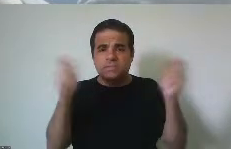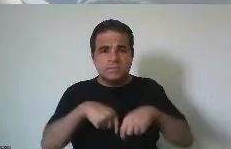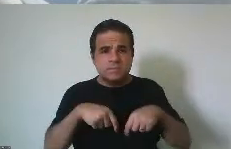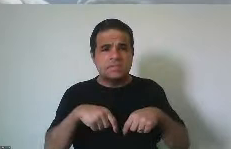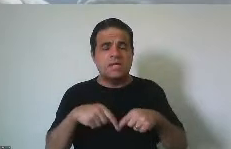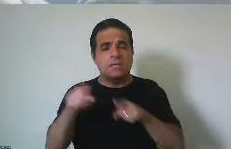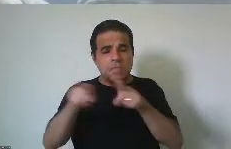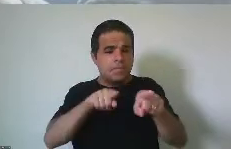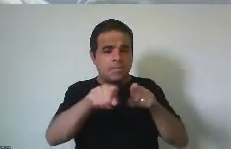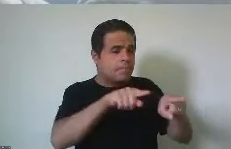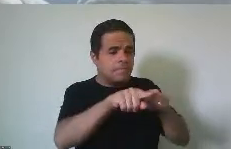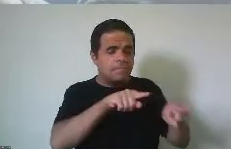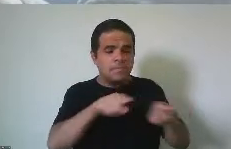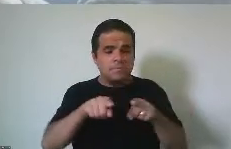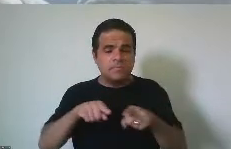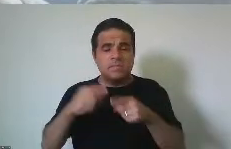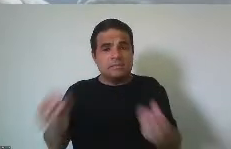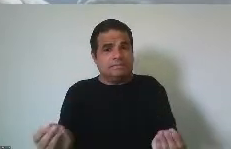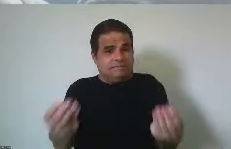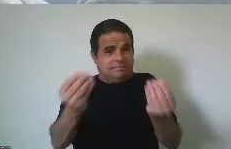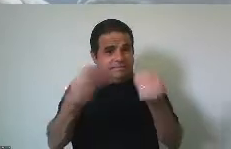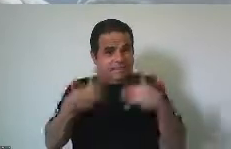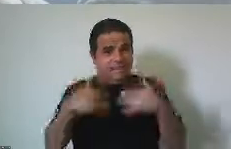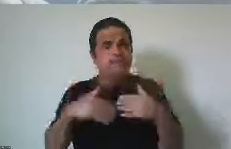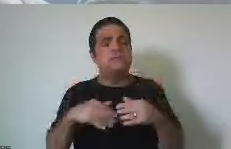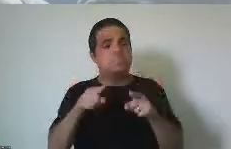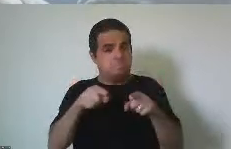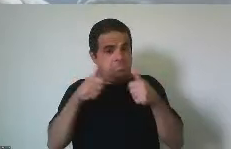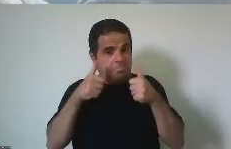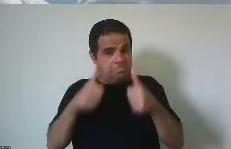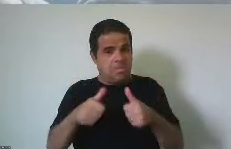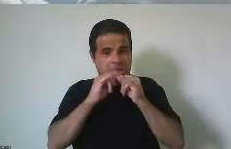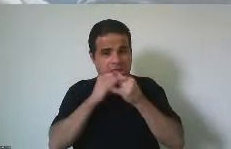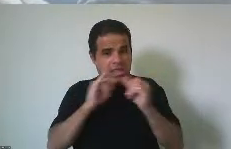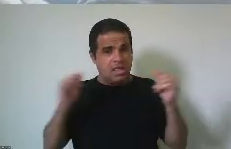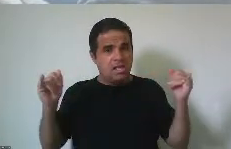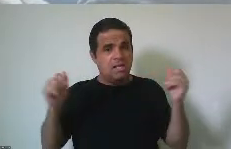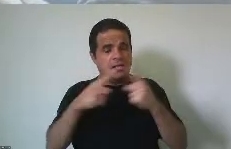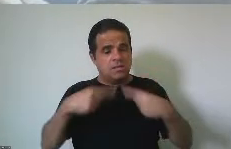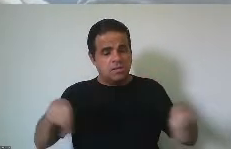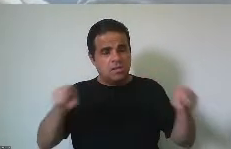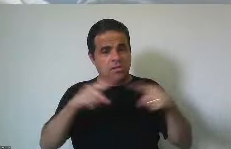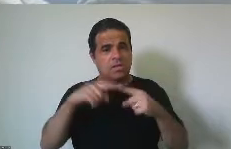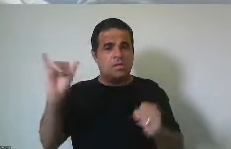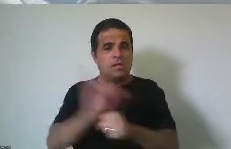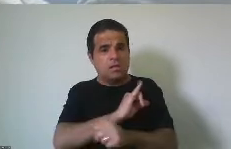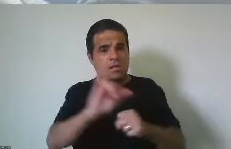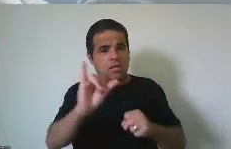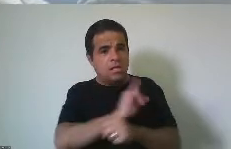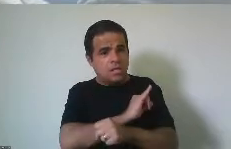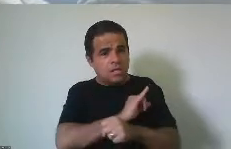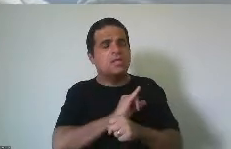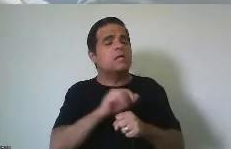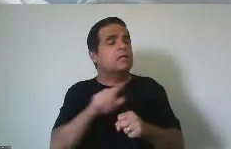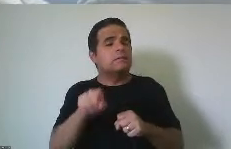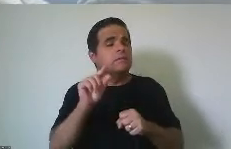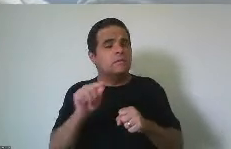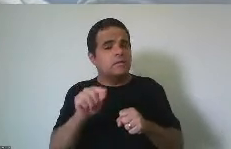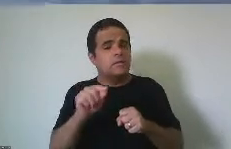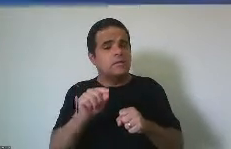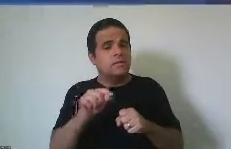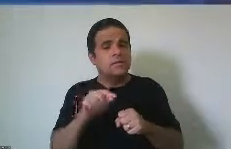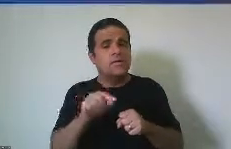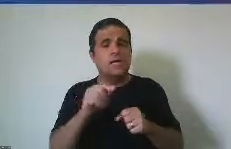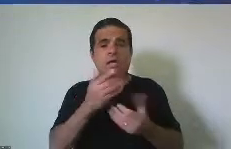competitivos e trazer tinéias para companhia definimos Nossa estratégia a estratégia de que da